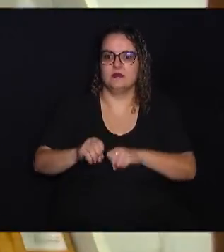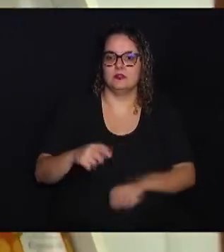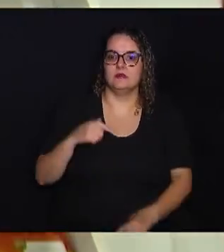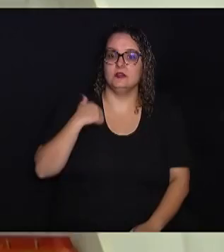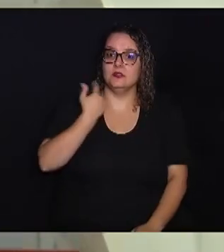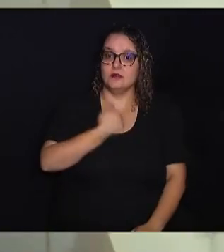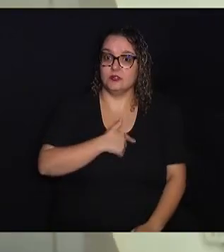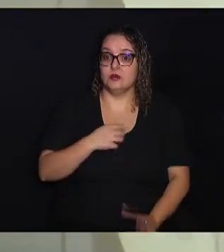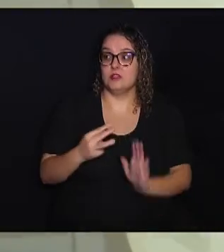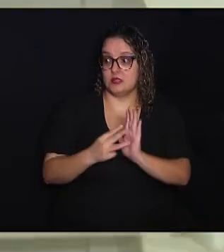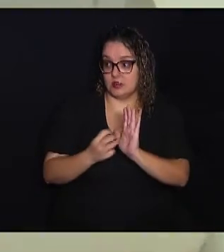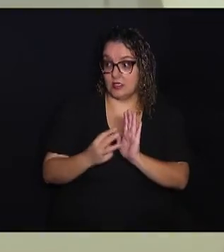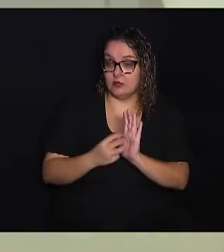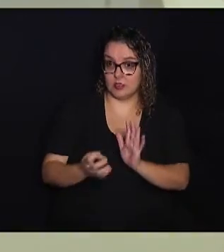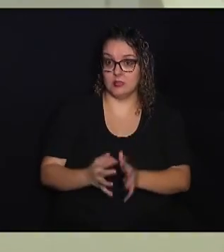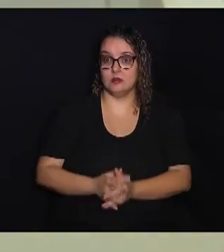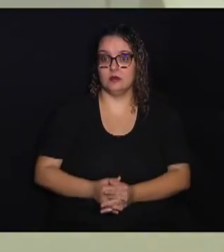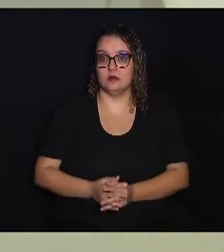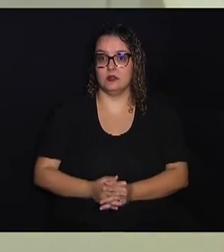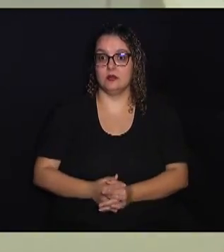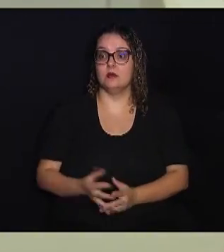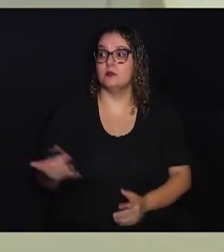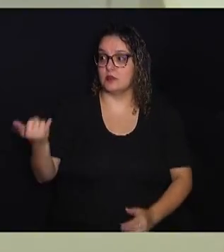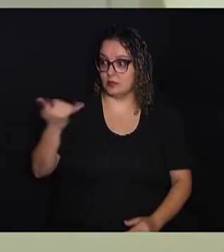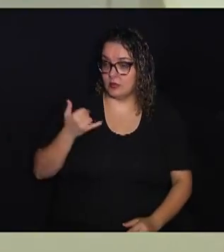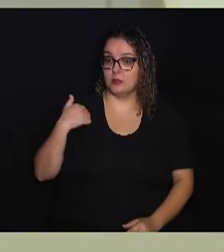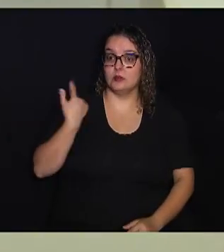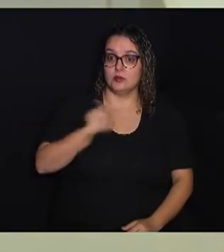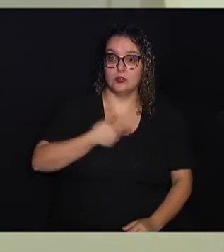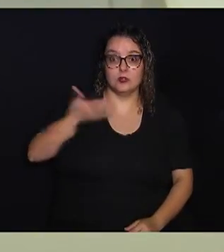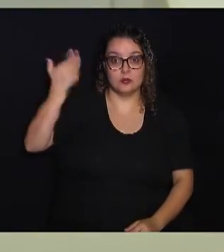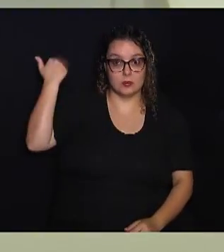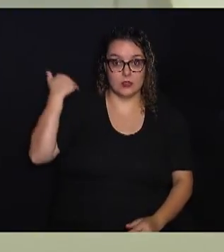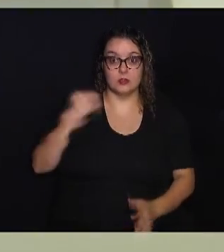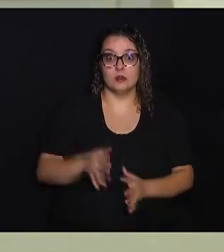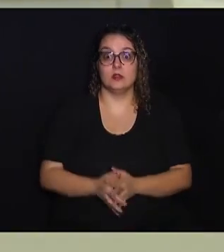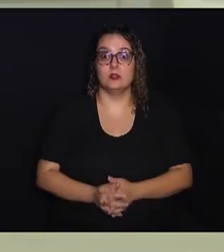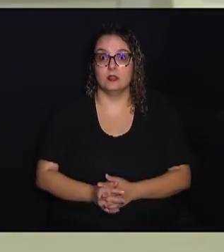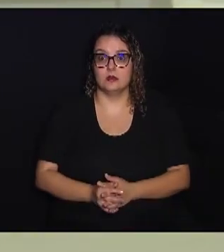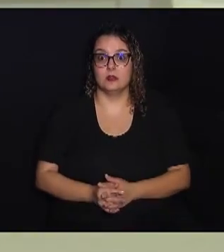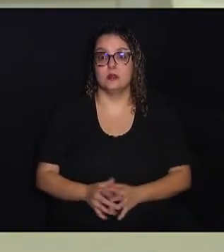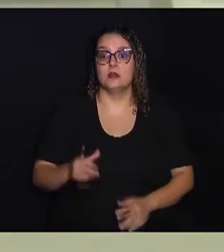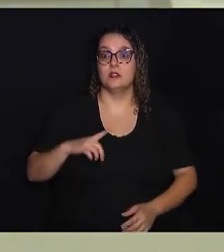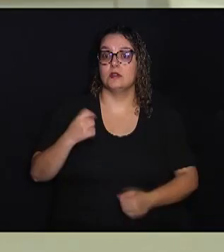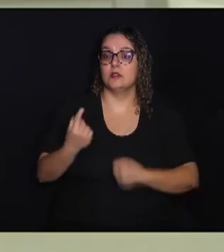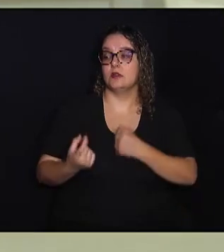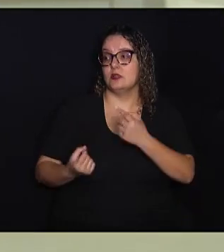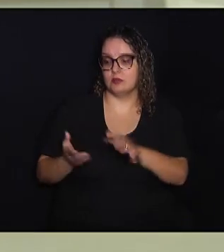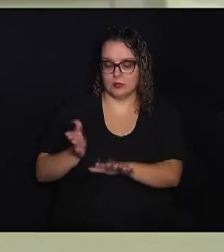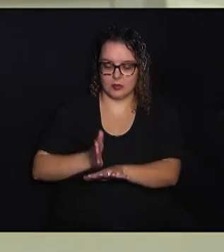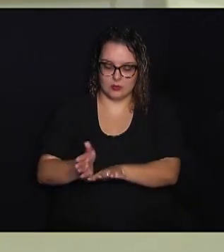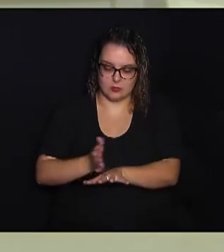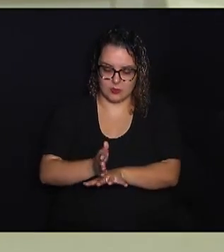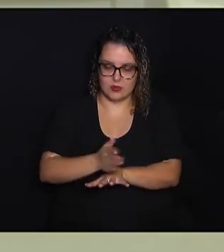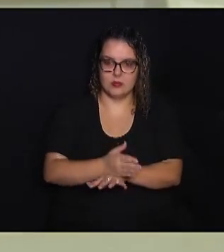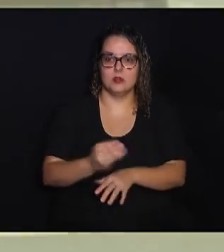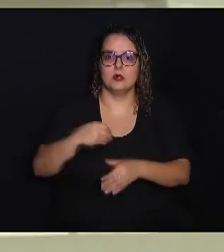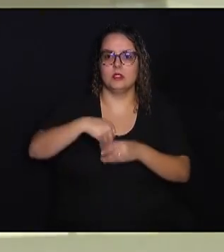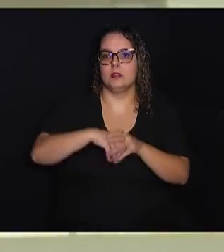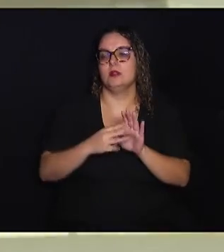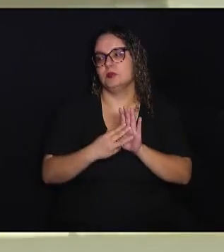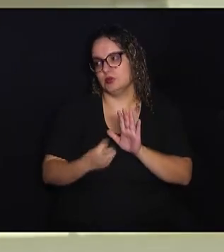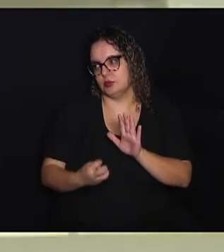Nossa metodologia que você mencionou, na nossa época, tínhamos algumas vertentes dentro da